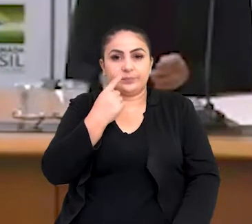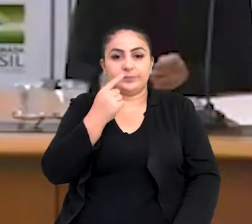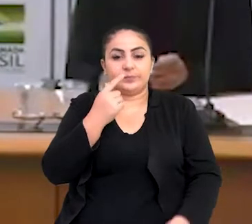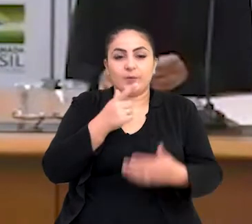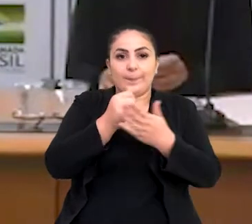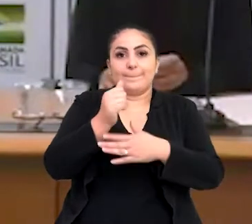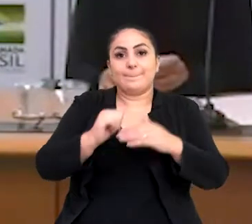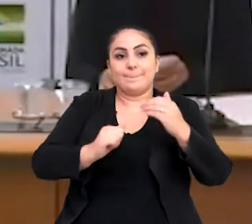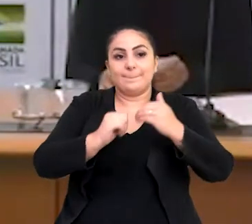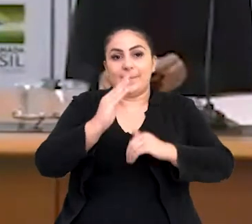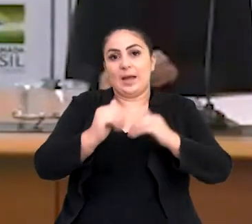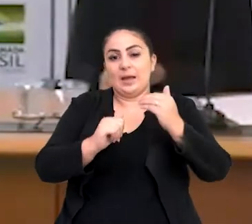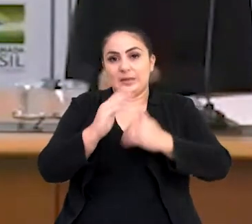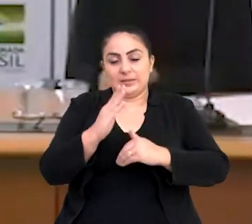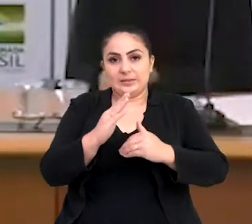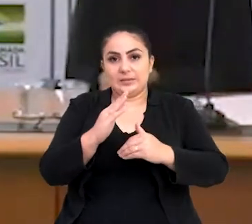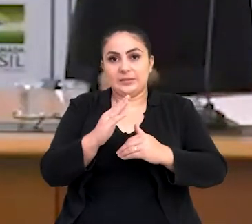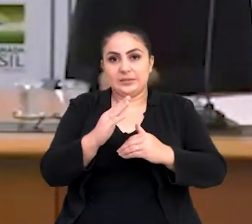conseguir adquirir